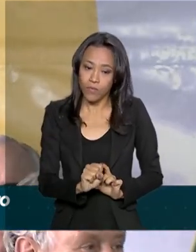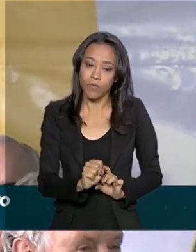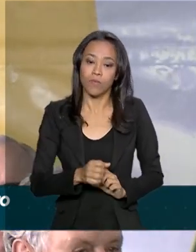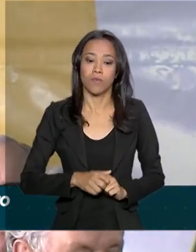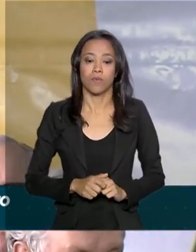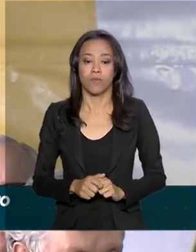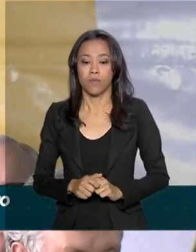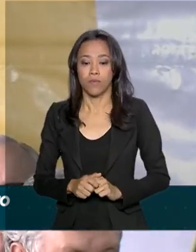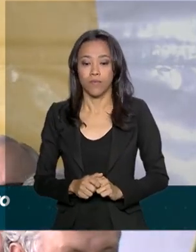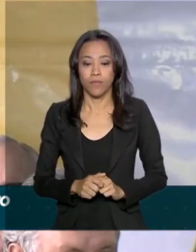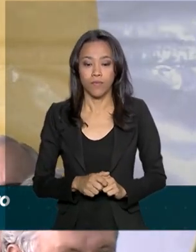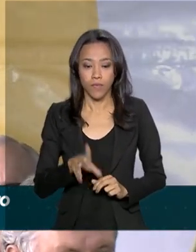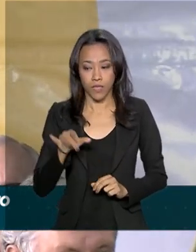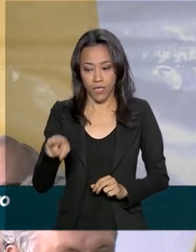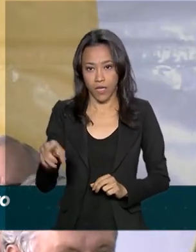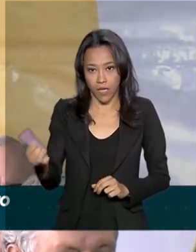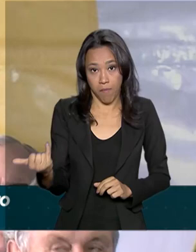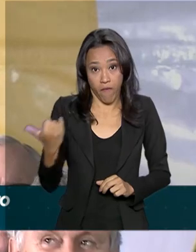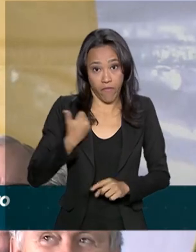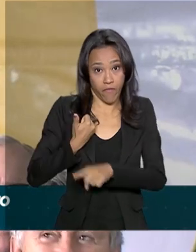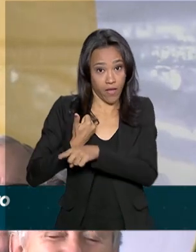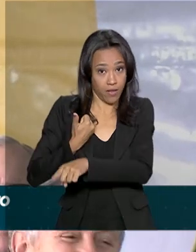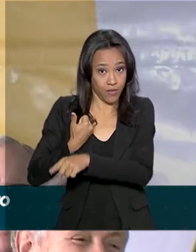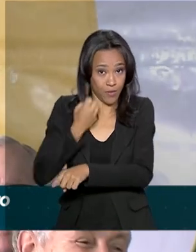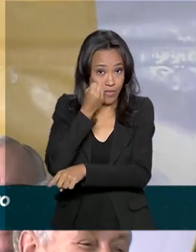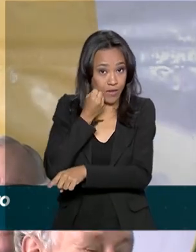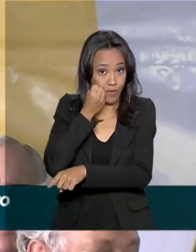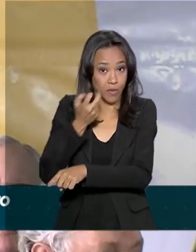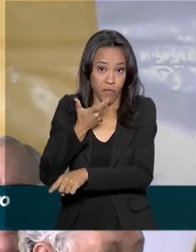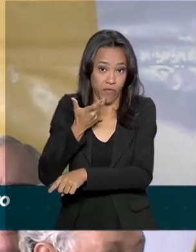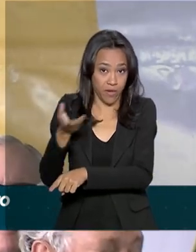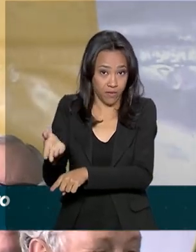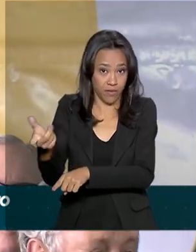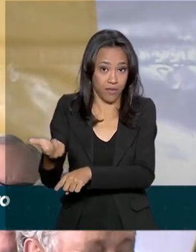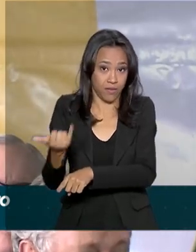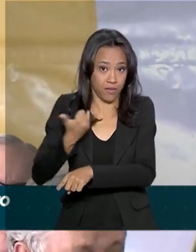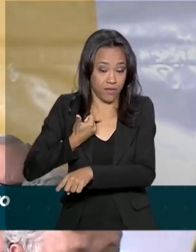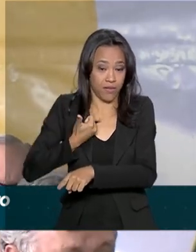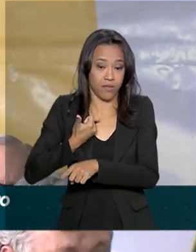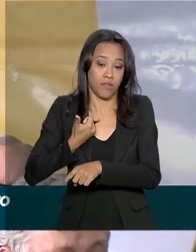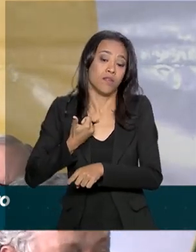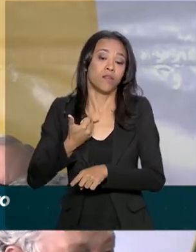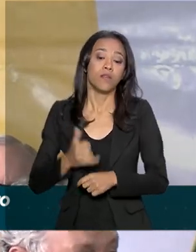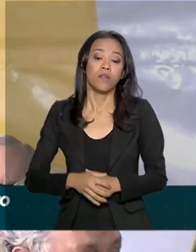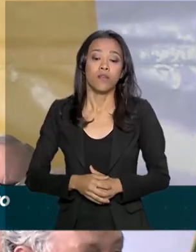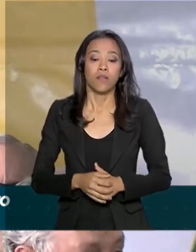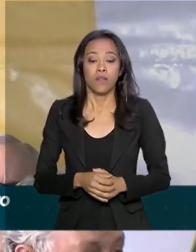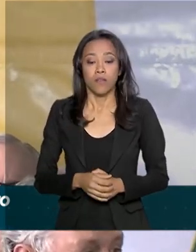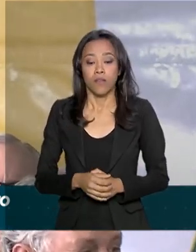como o Heinz aqui está dizendo para mim, o meu senador está dizendo para mim aqui.